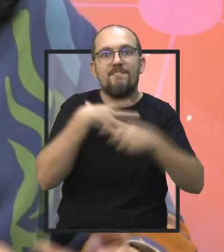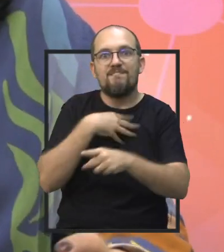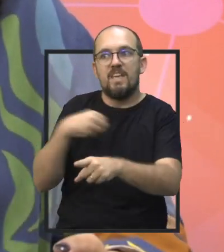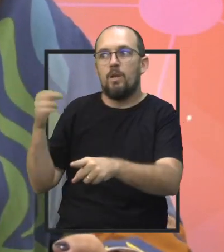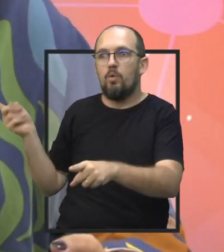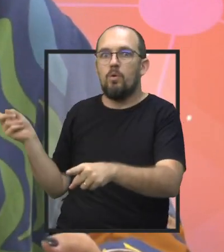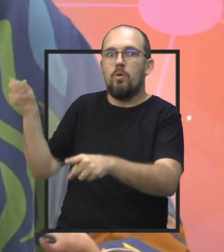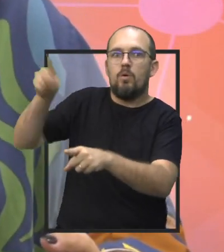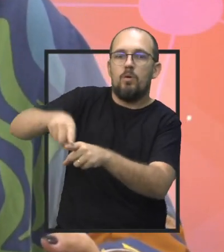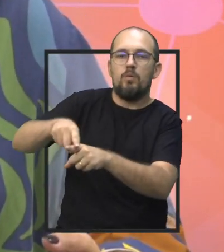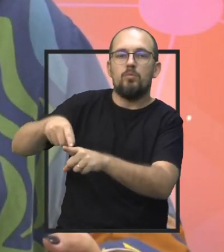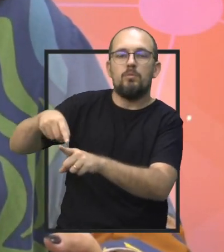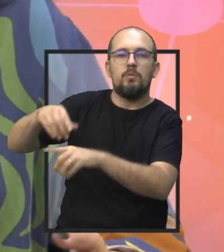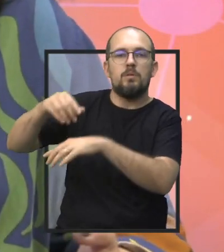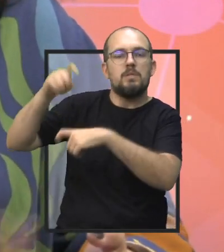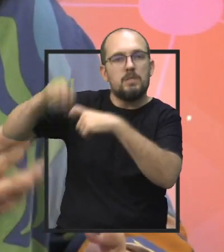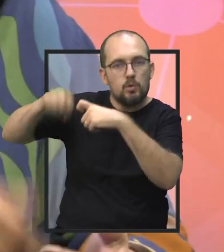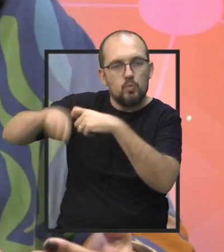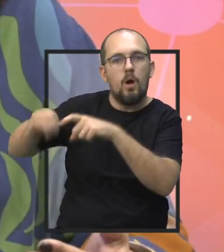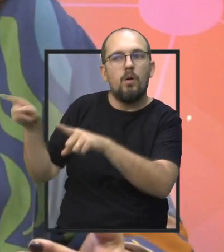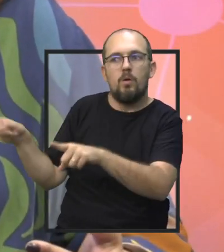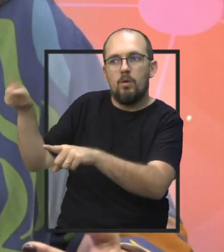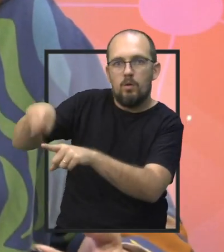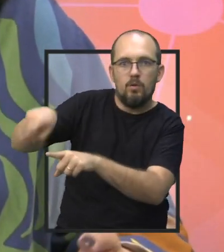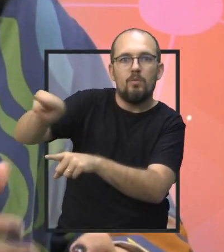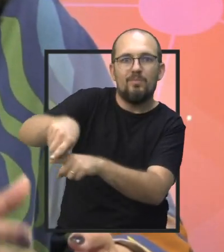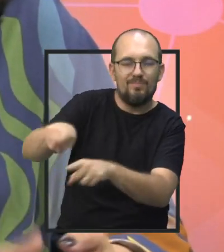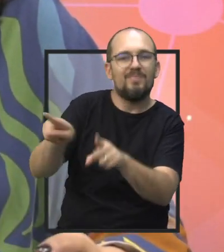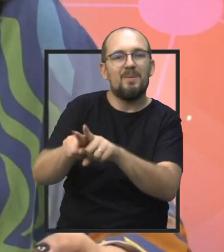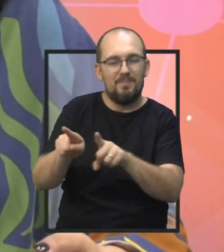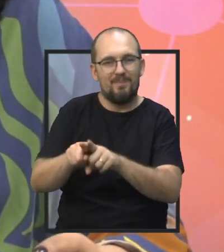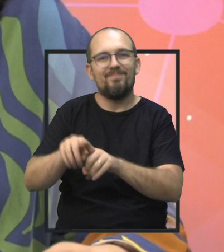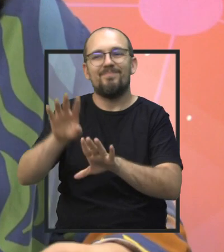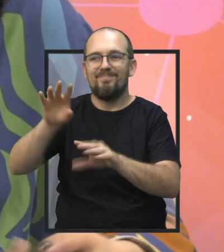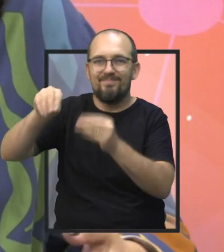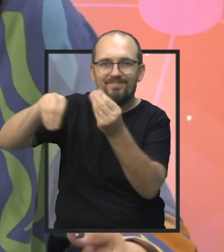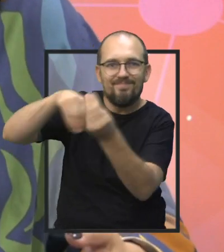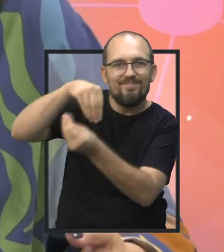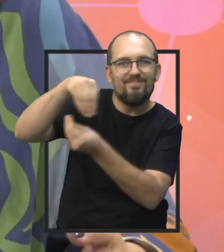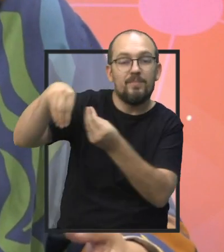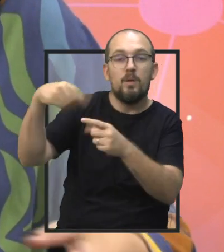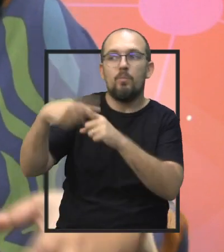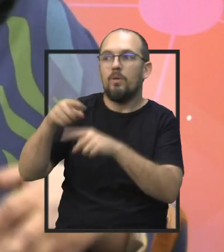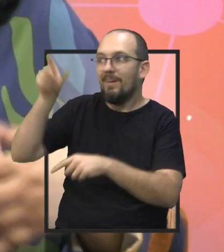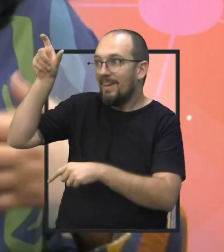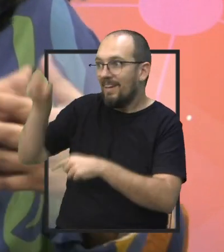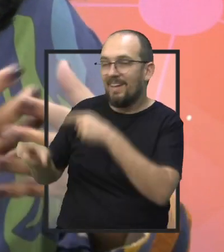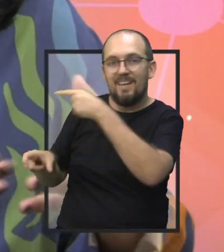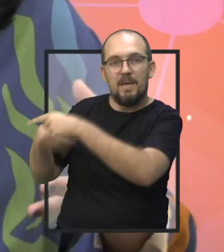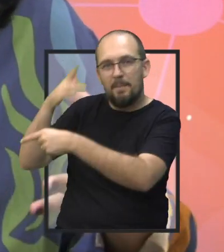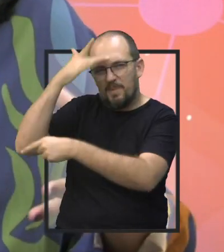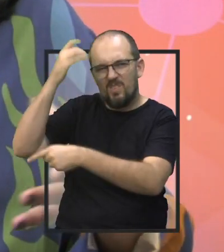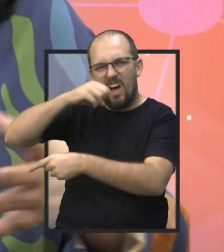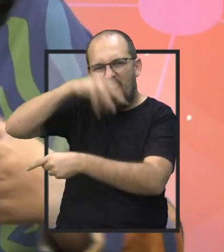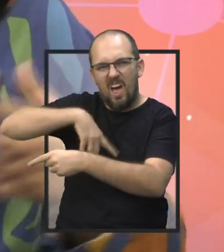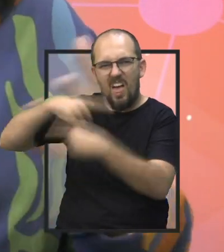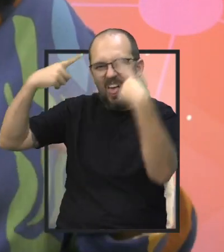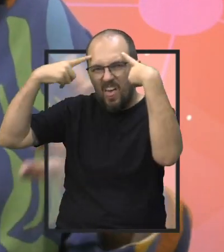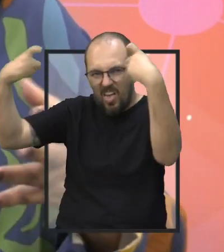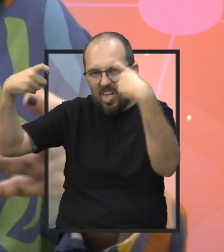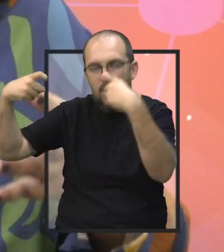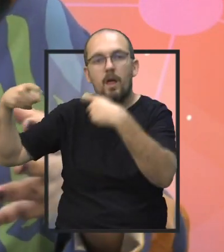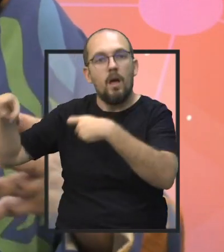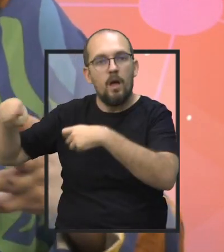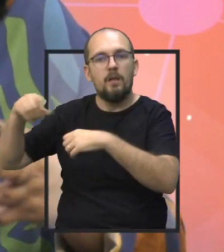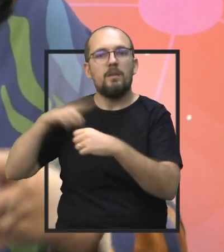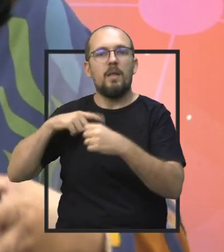inclusive violência sexual. Então, sim, chega dentro dessa violência, porque quem é abusador é alguém que, de